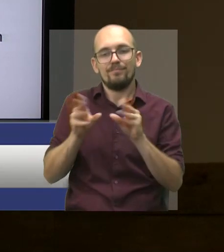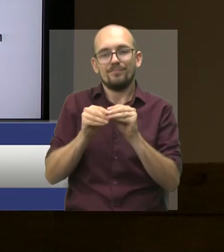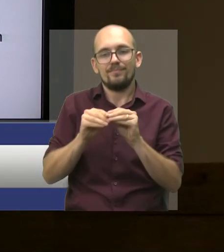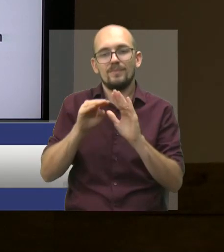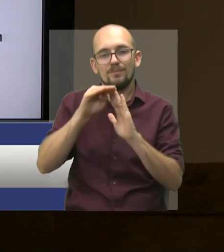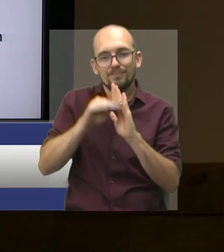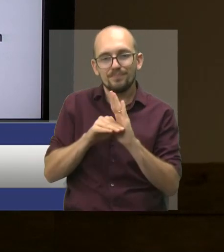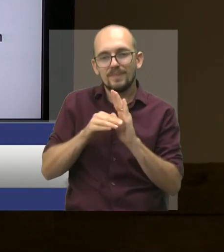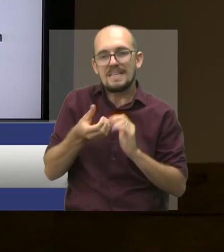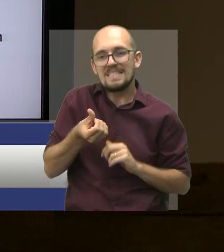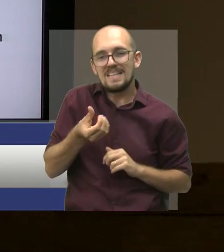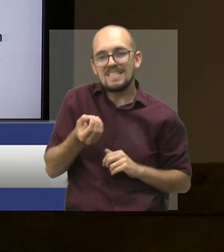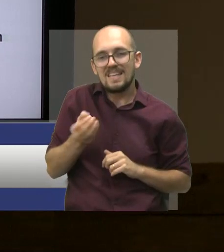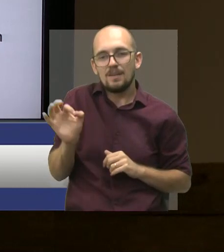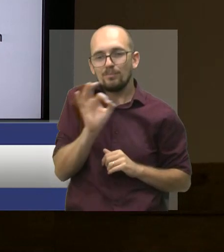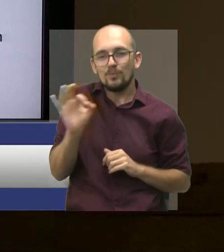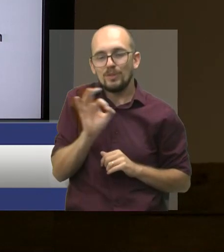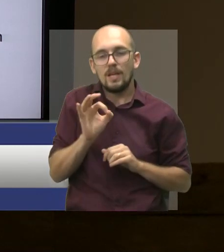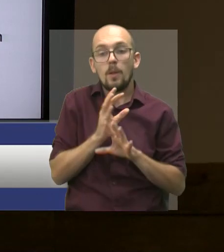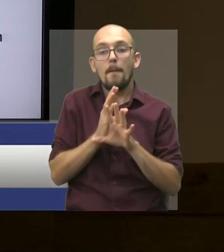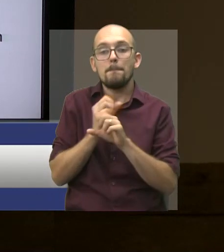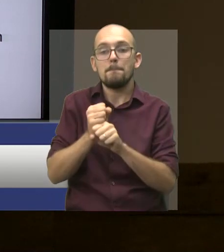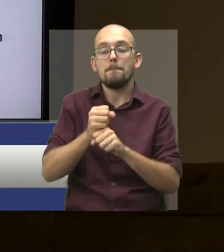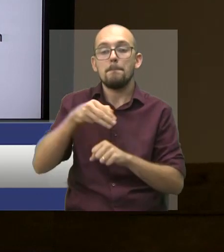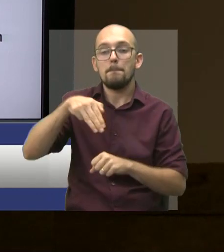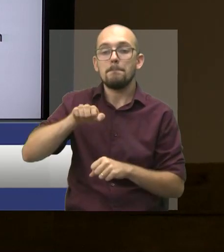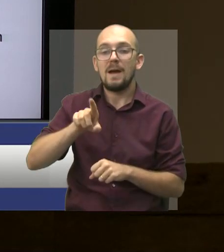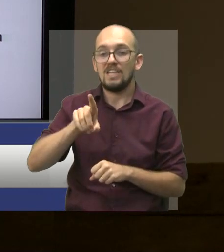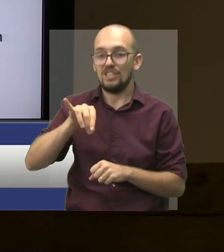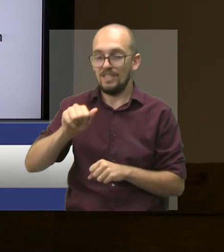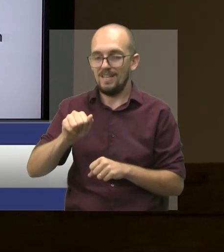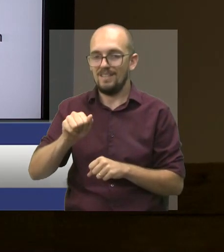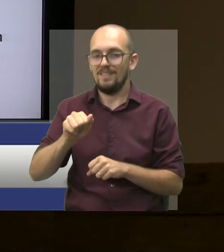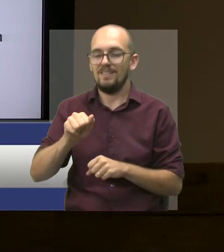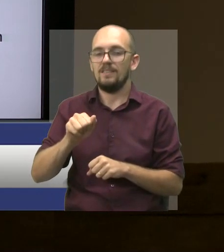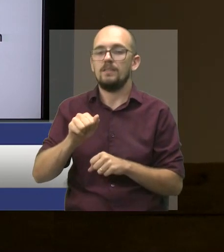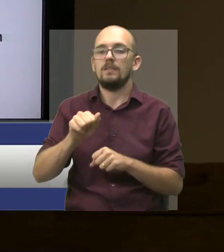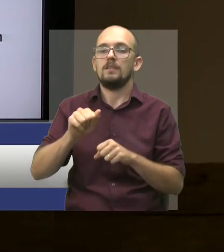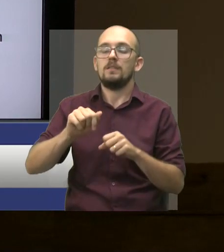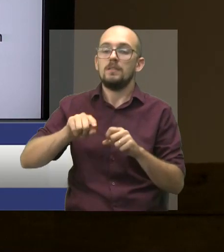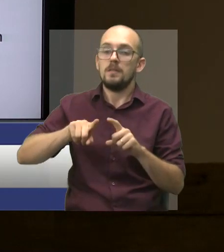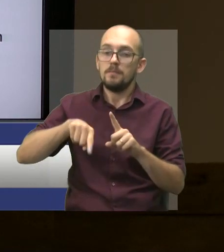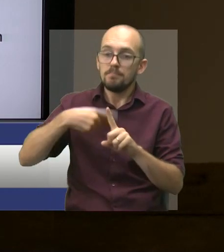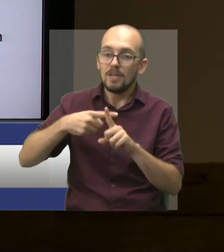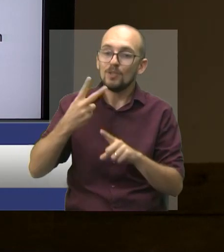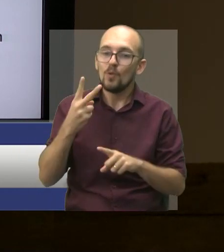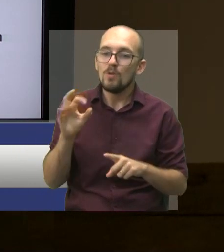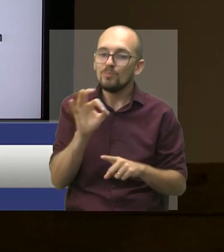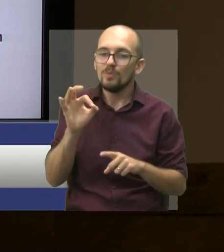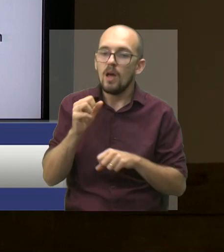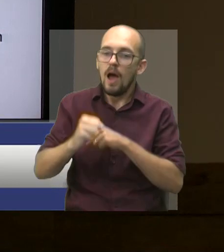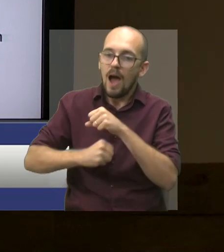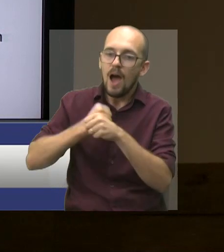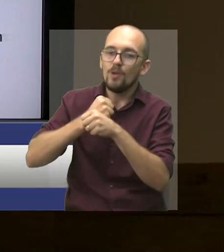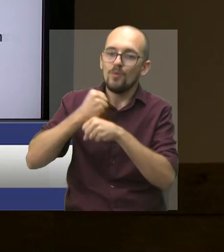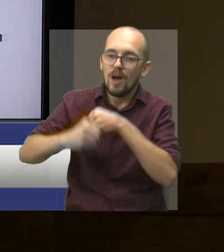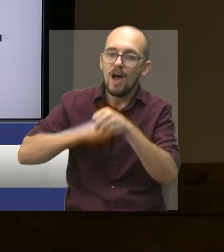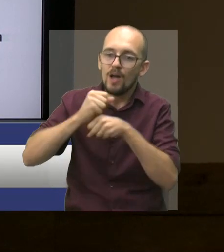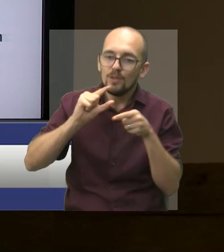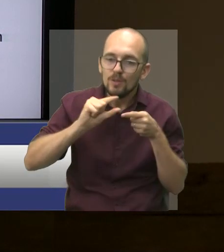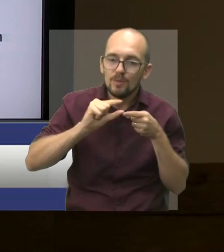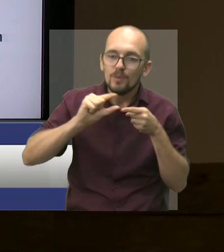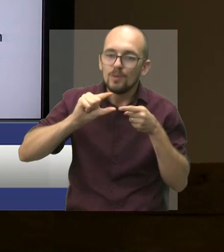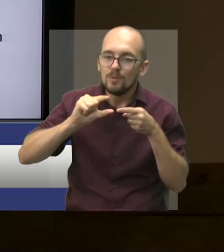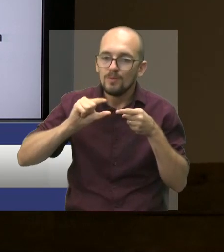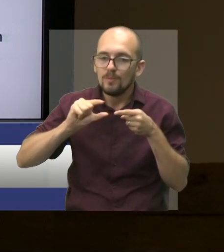da média das contribuições. E aumenta-se 2% a cada ano excedente desses